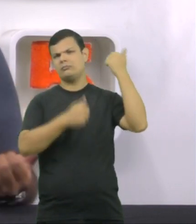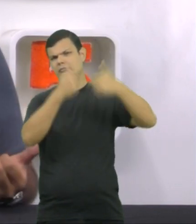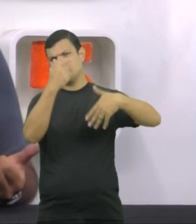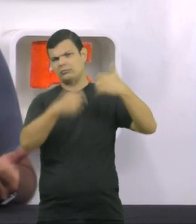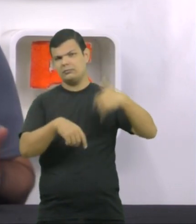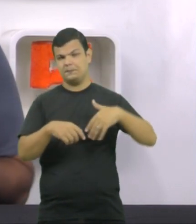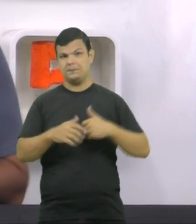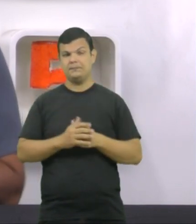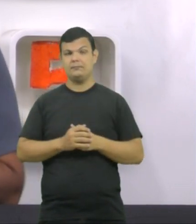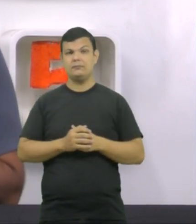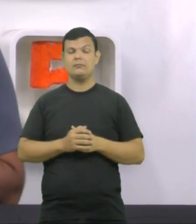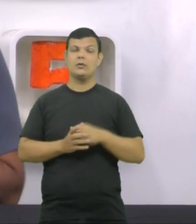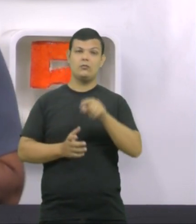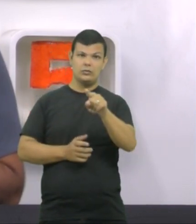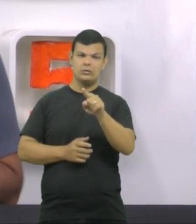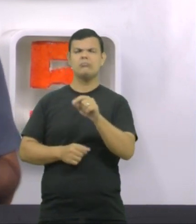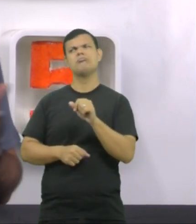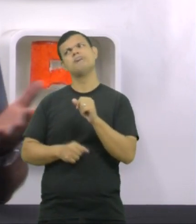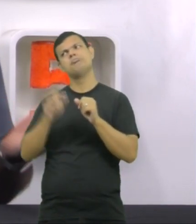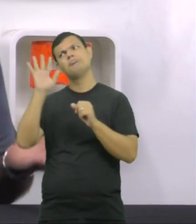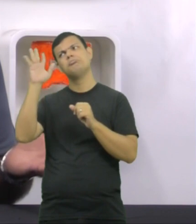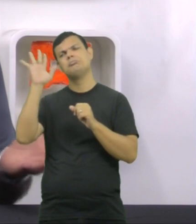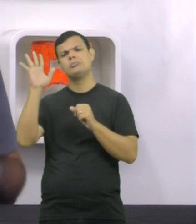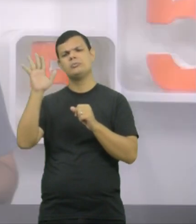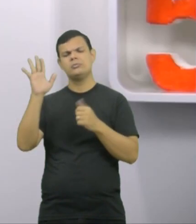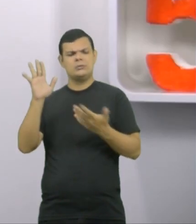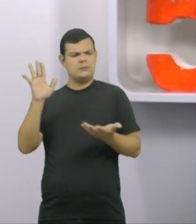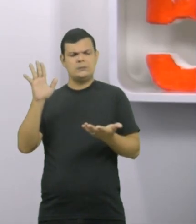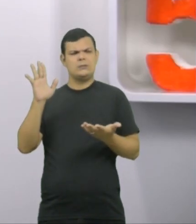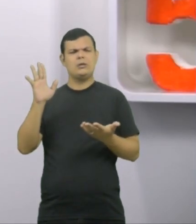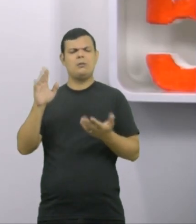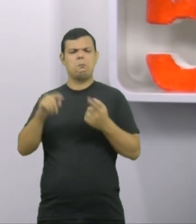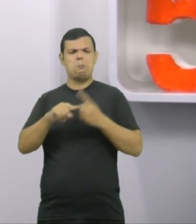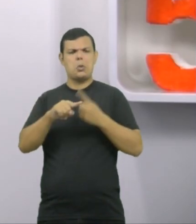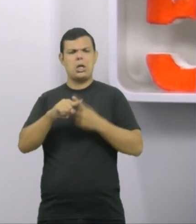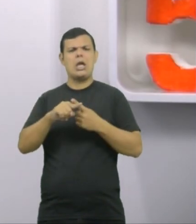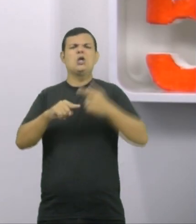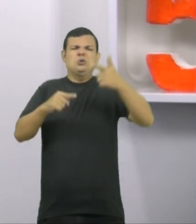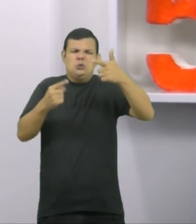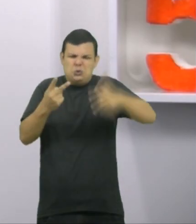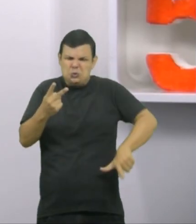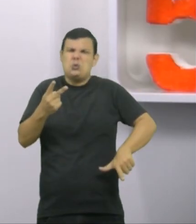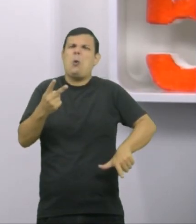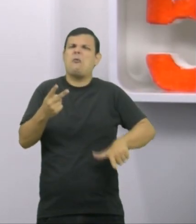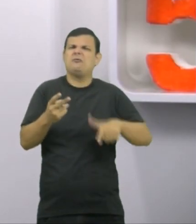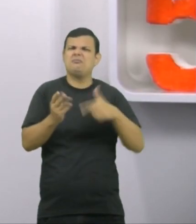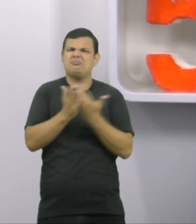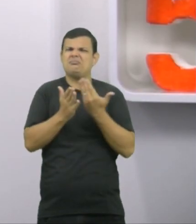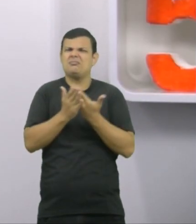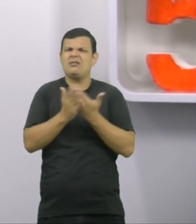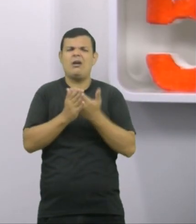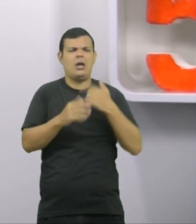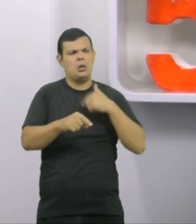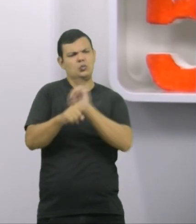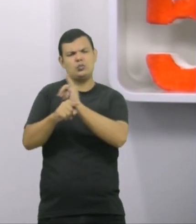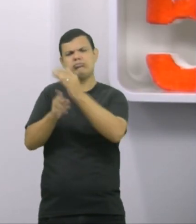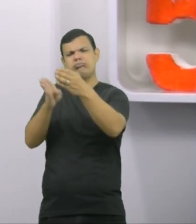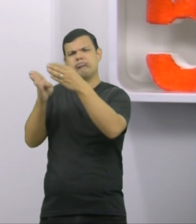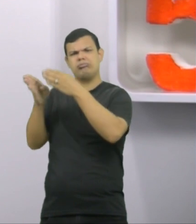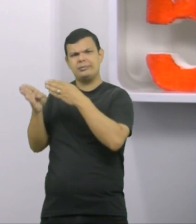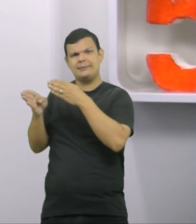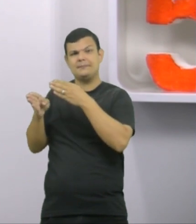aulas anteriores. E aí você deve parar e perguntar: professor, por que eu vou ter que estudar novamente um assunto que eu posso ver no YouTube?